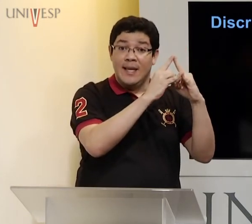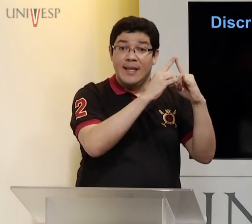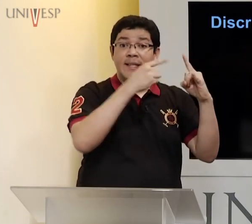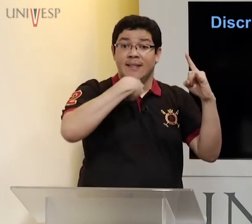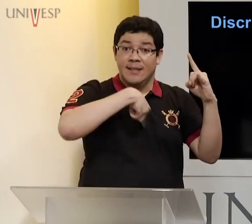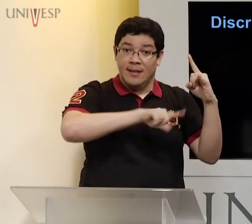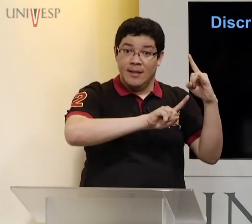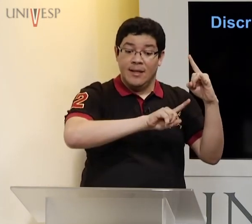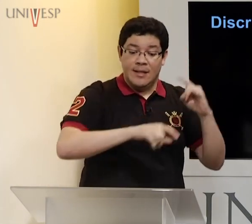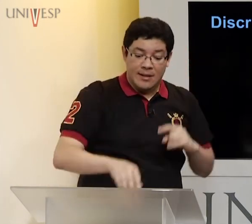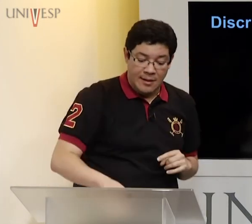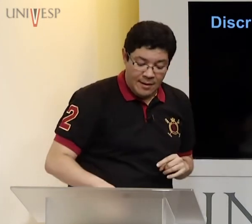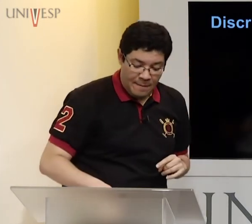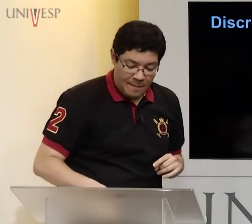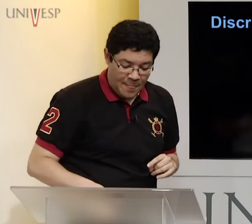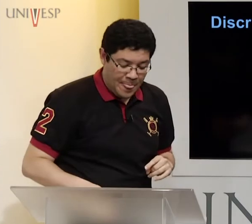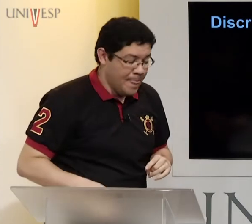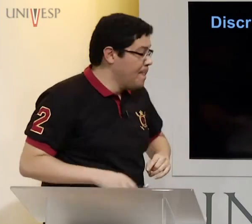coisa. Inis, ir.